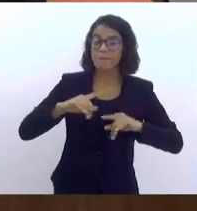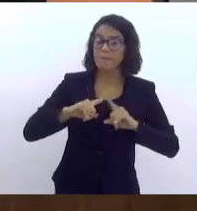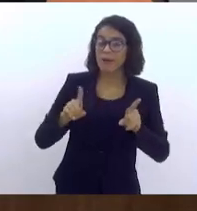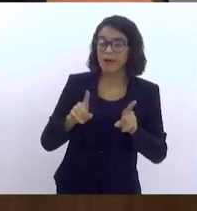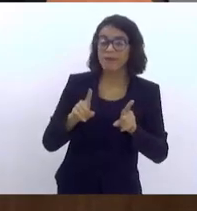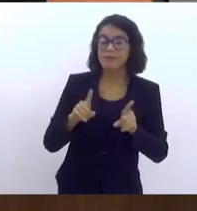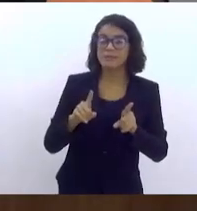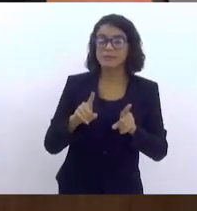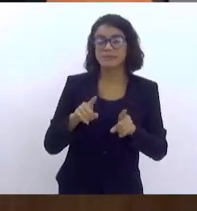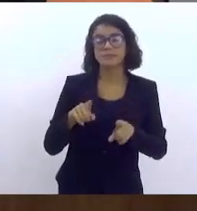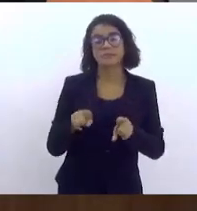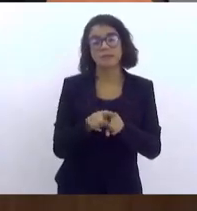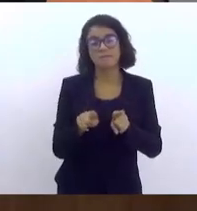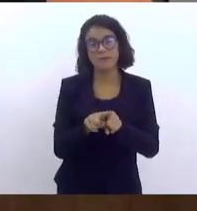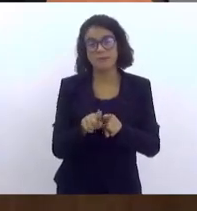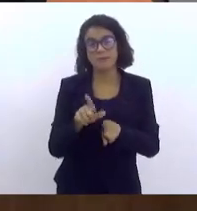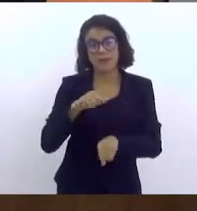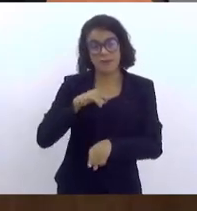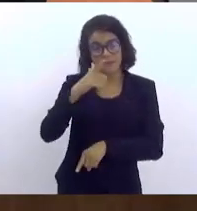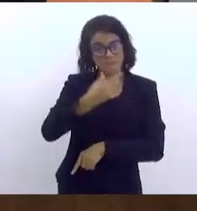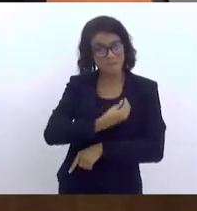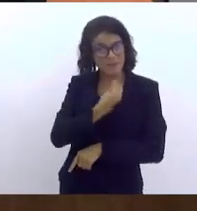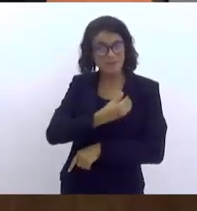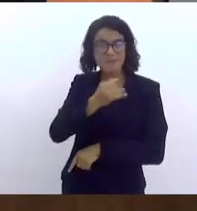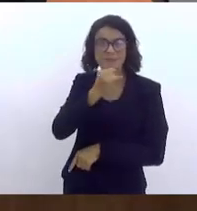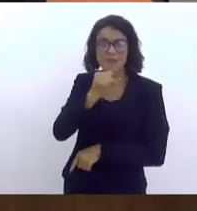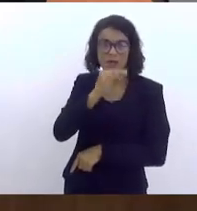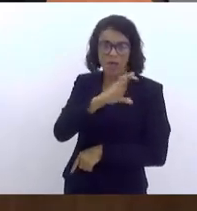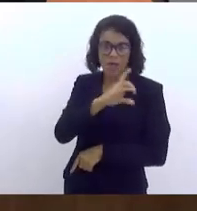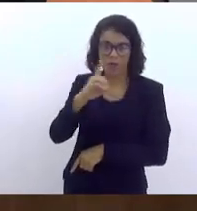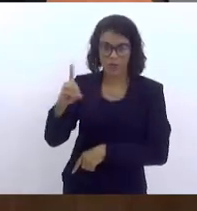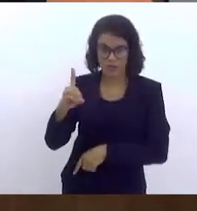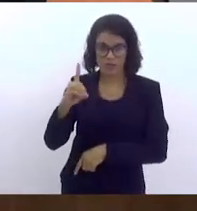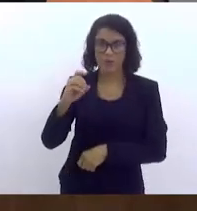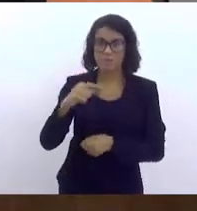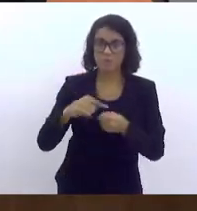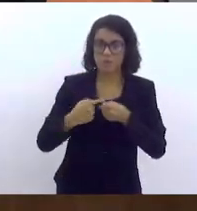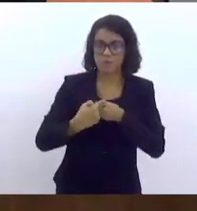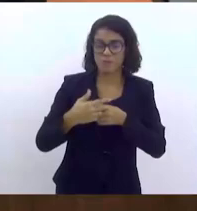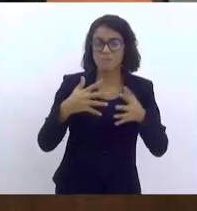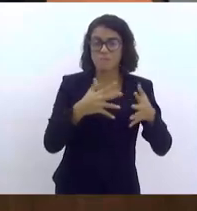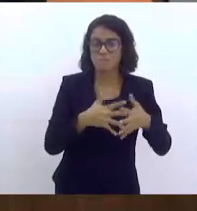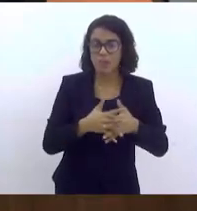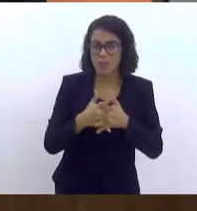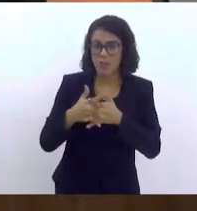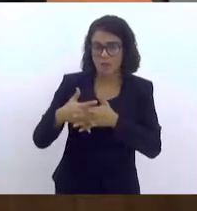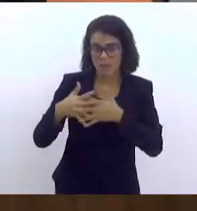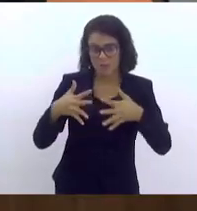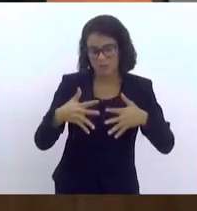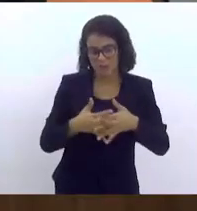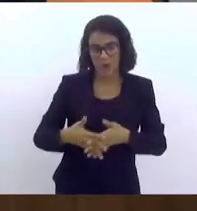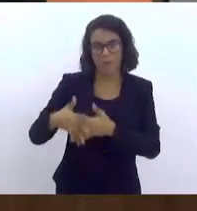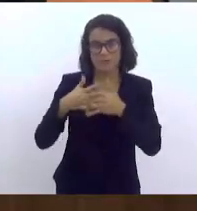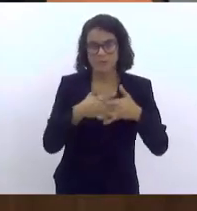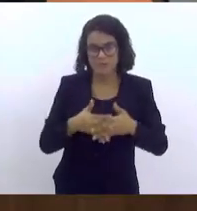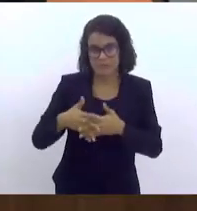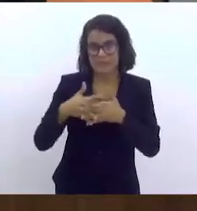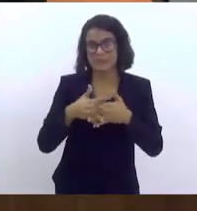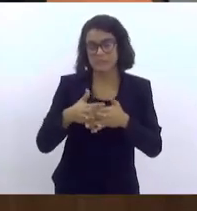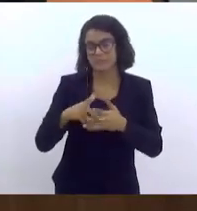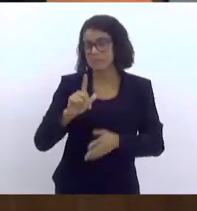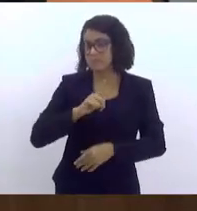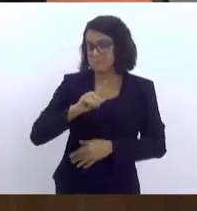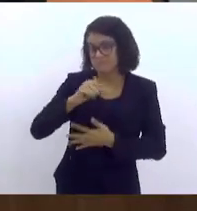a gente tem que presente na plenária por exemplo a coordenadora do Município de Petrópolis Débora que apesar de por exemplo